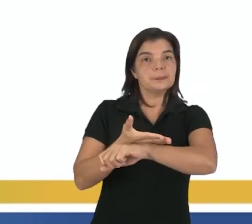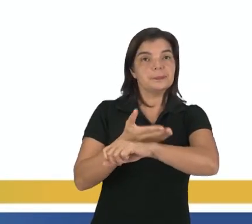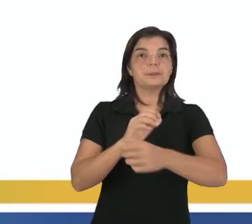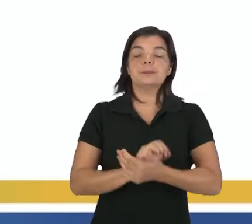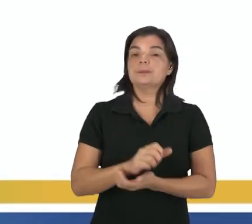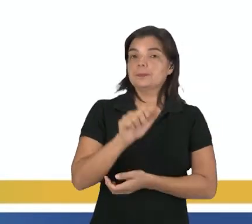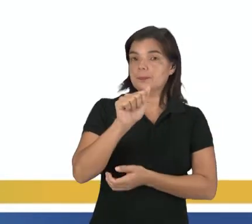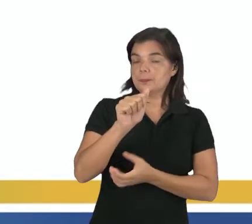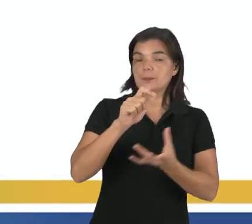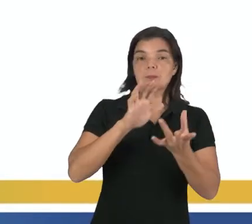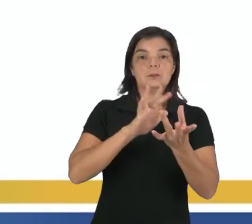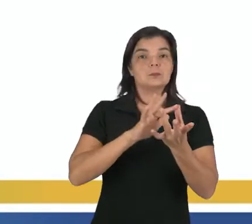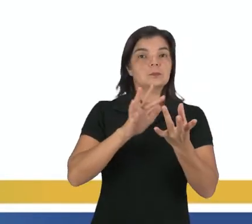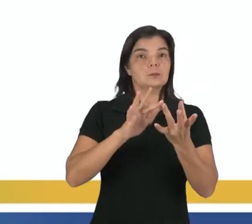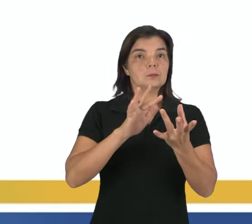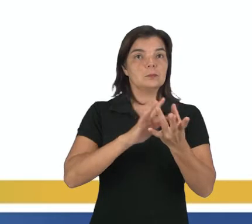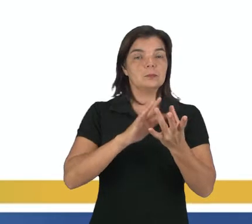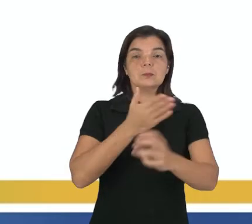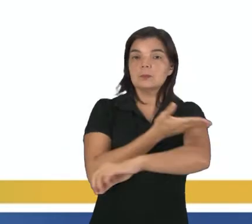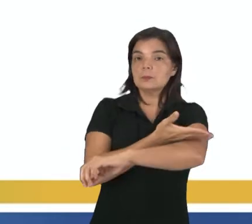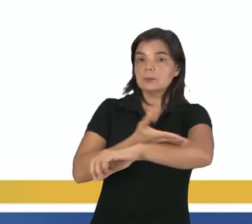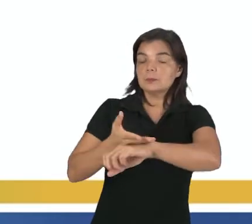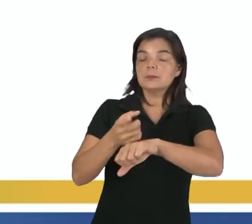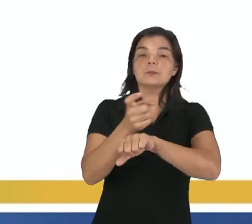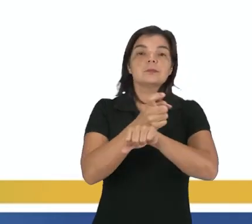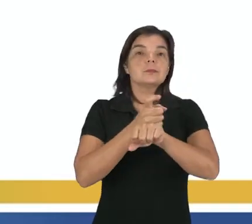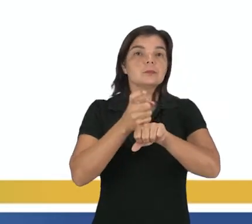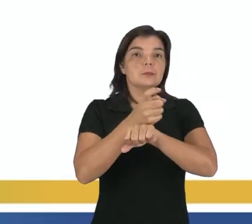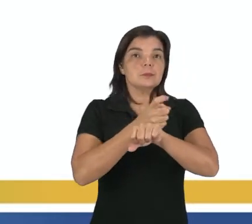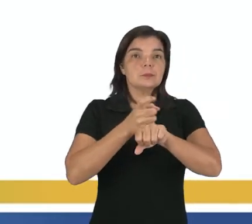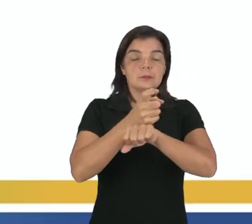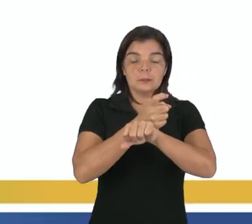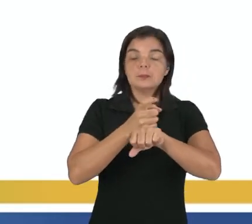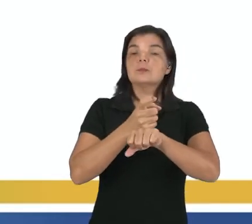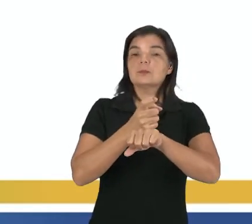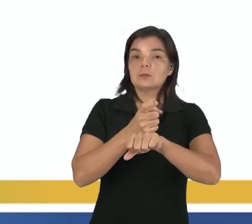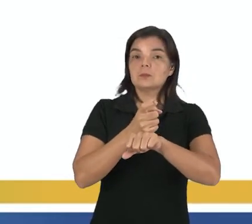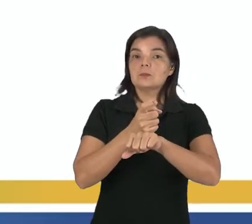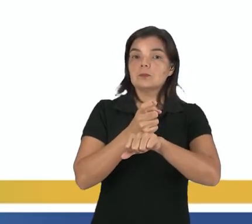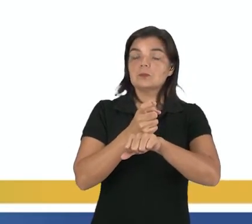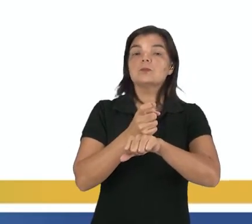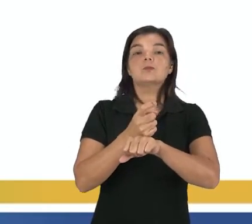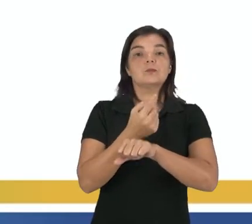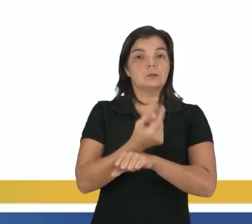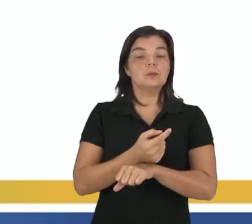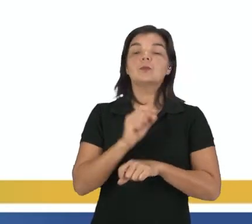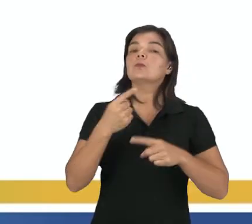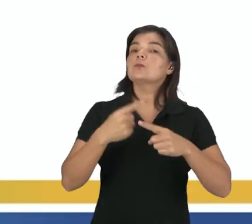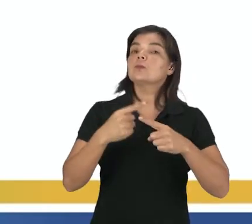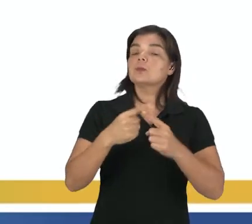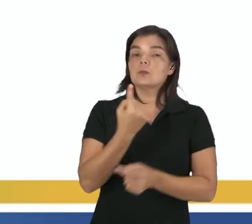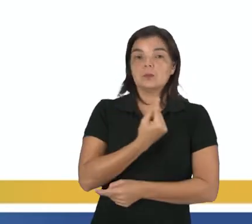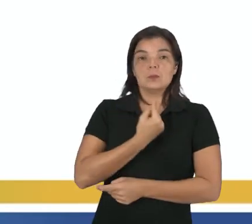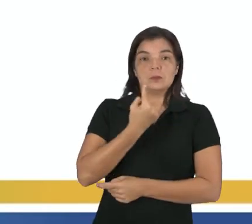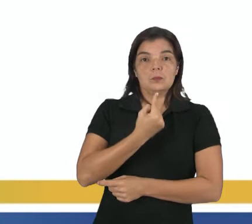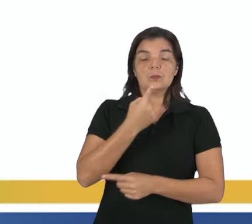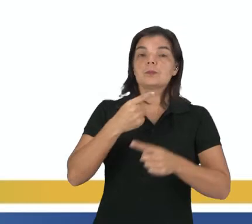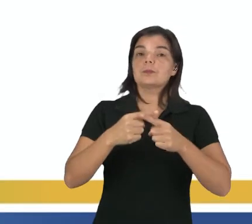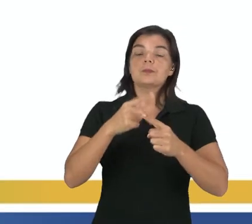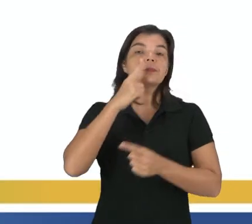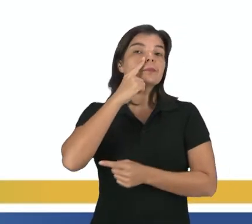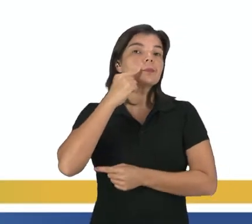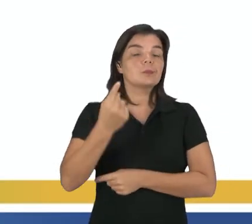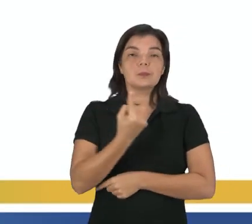A, artigo, branca, adjetivo. Vejam que a e branca estão no singular. Por quê? Porque gata